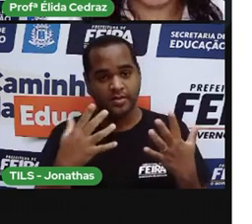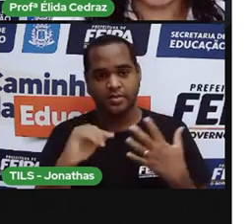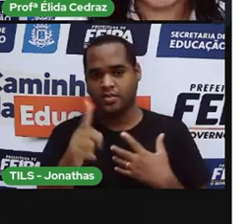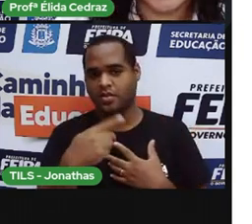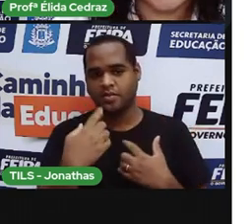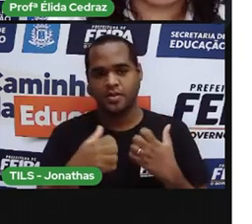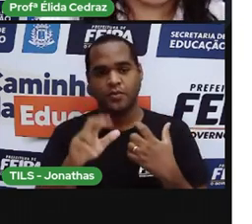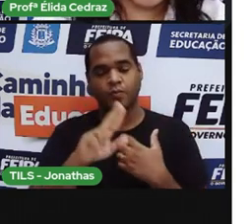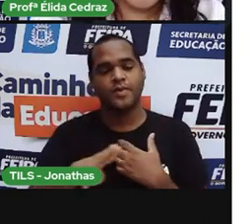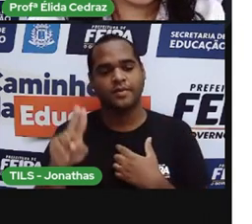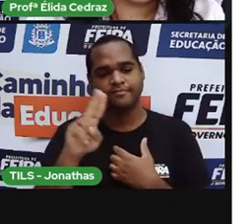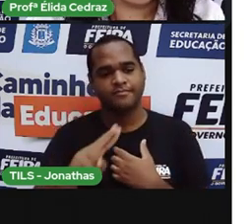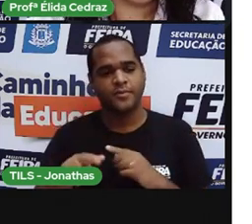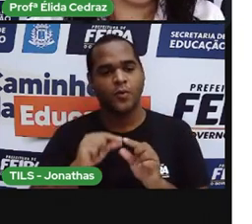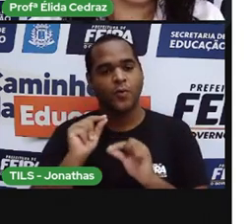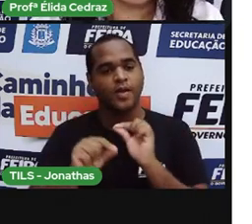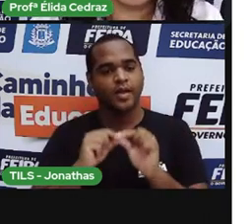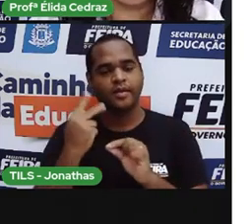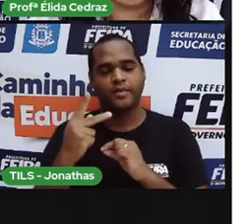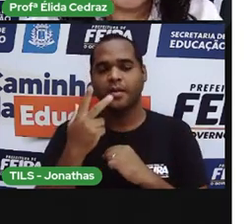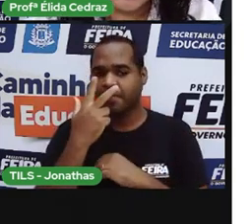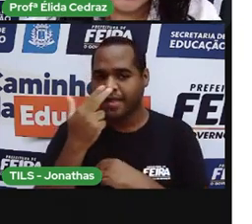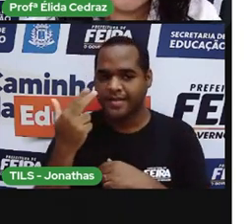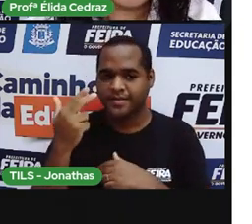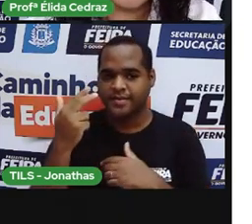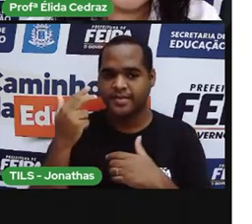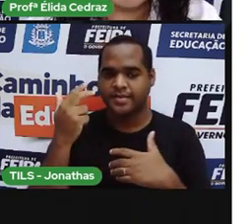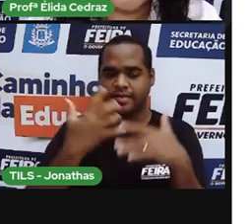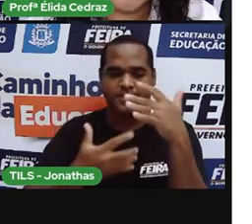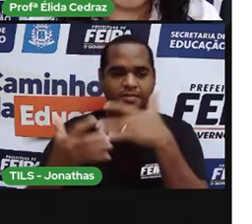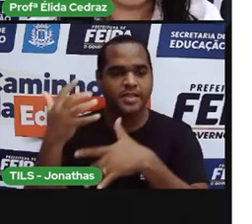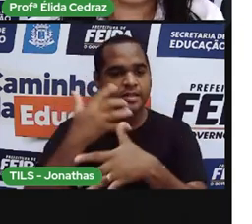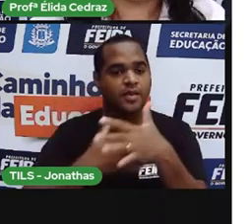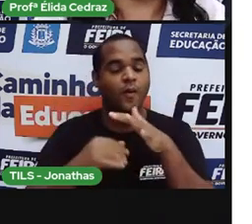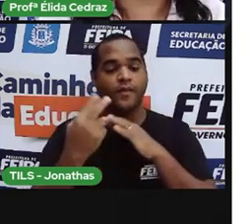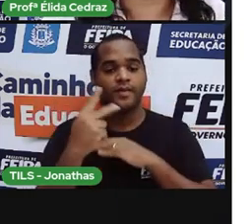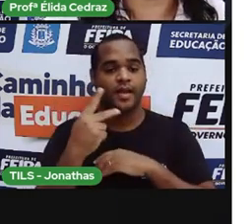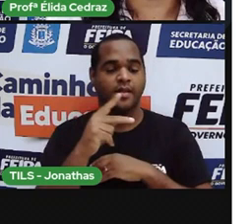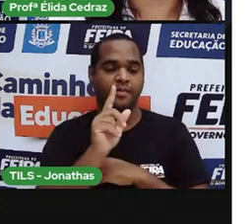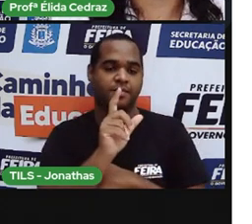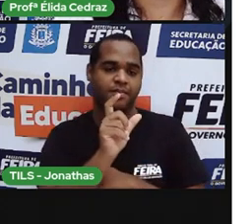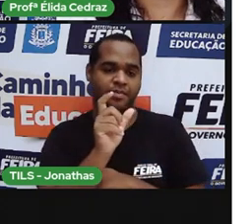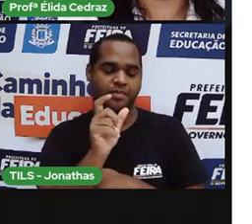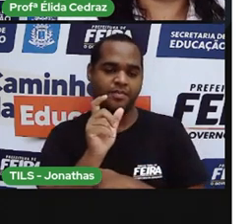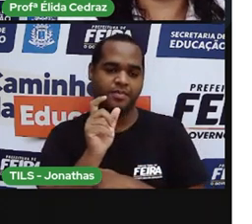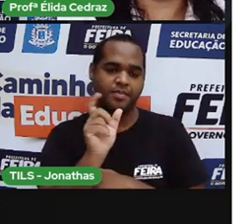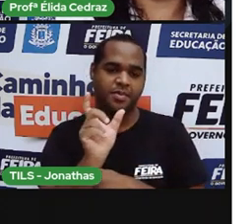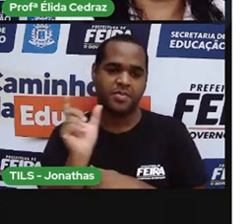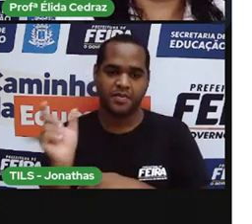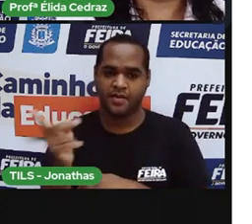E você vai utilizar a separação entre as palavras. Ali tem